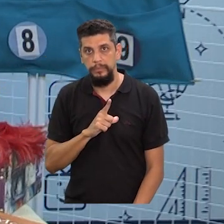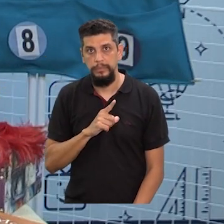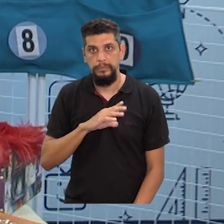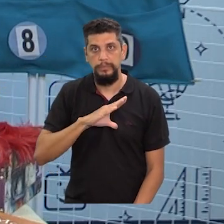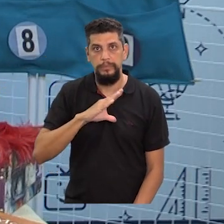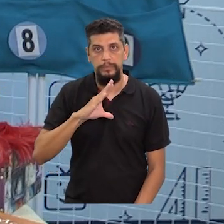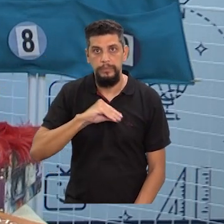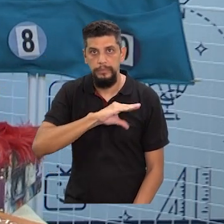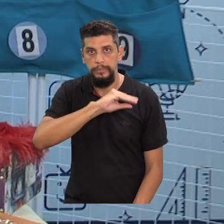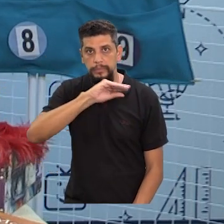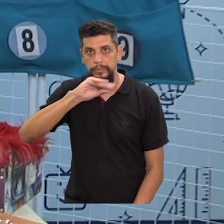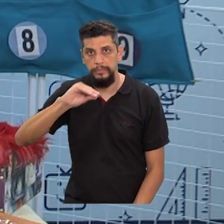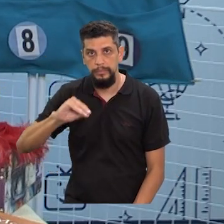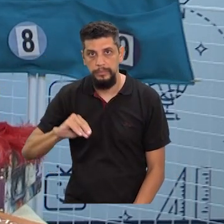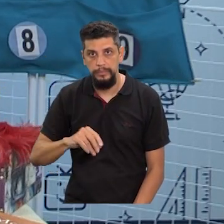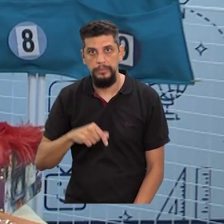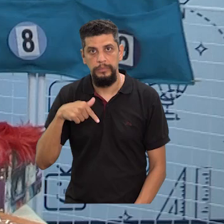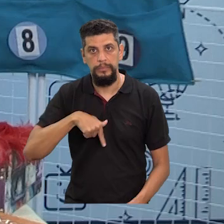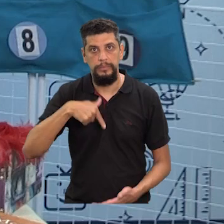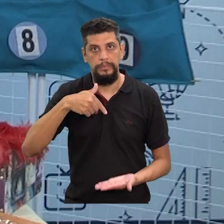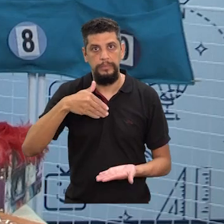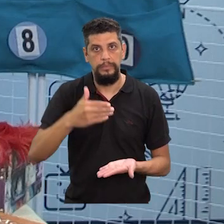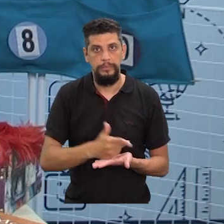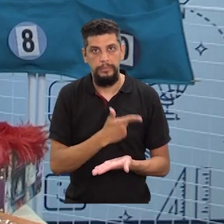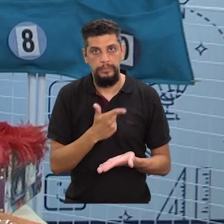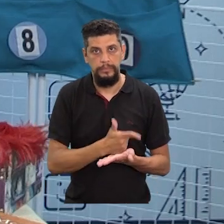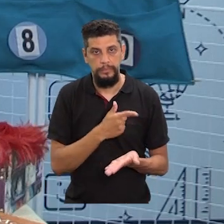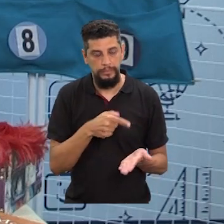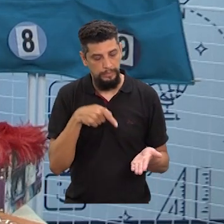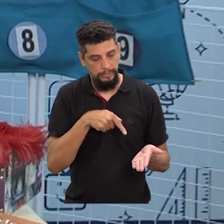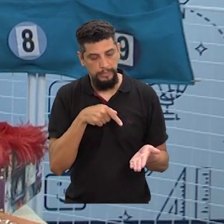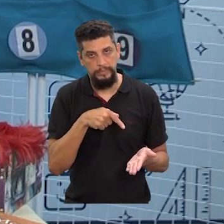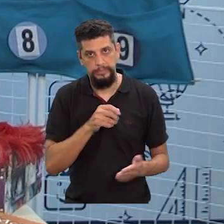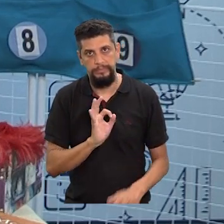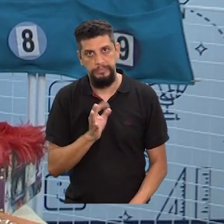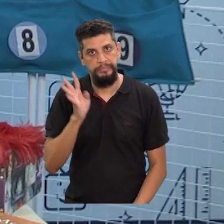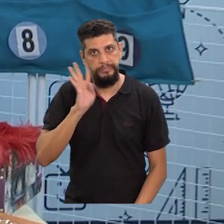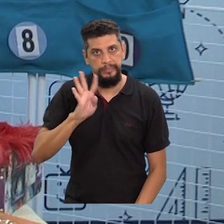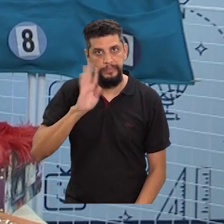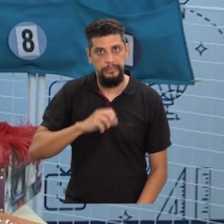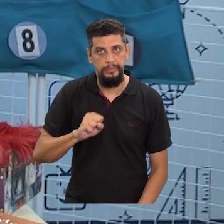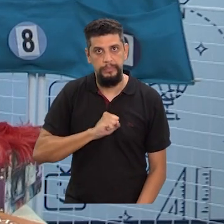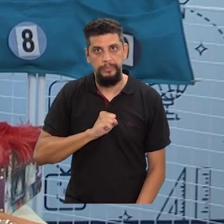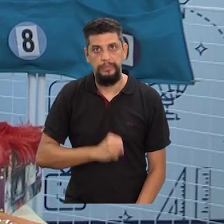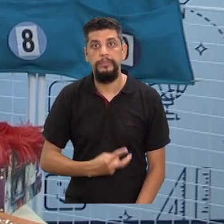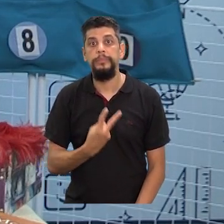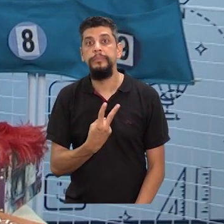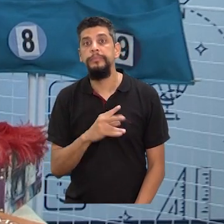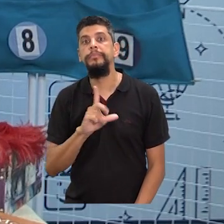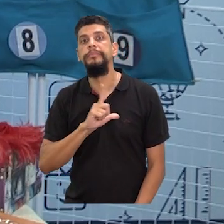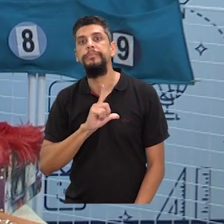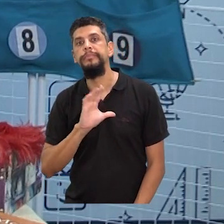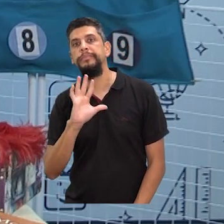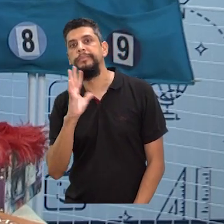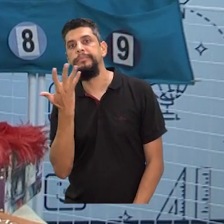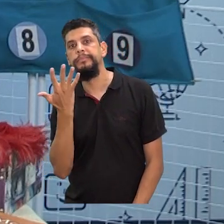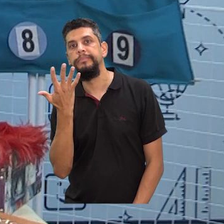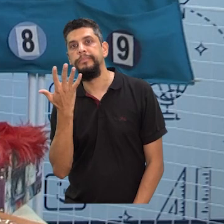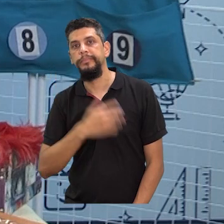vêm da tradição oral, mas hoje muitos já estão nos livros, né? Um registro. Legal. Agora, o número 2, o que será?